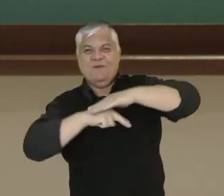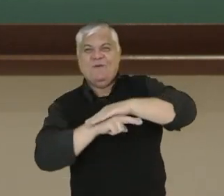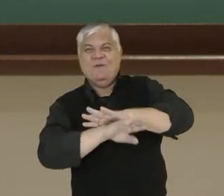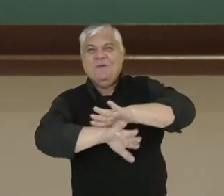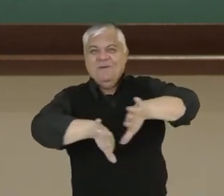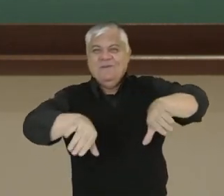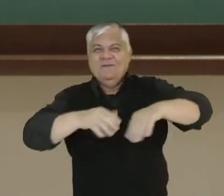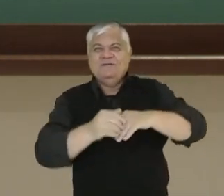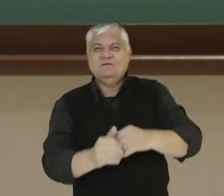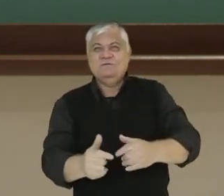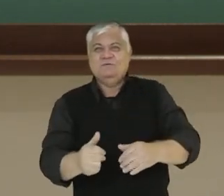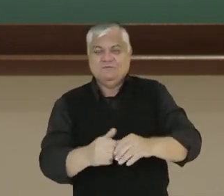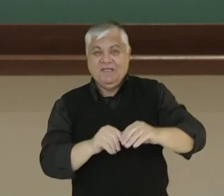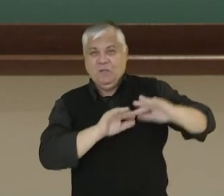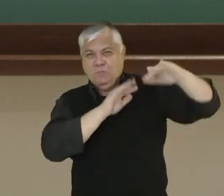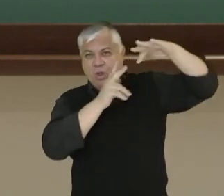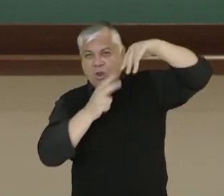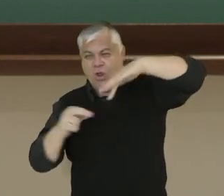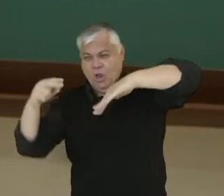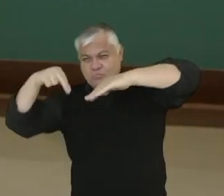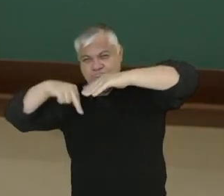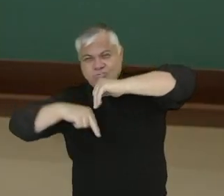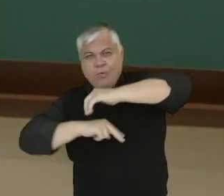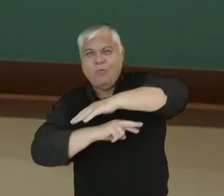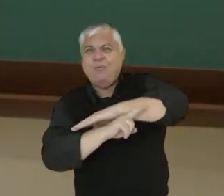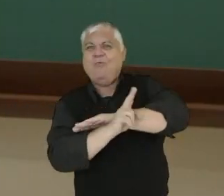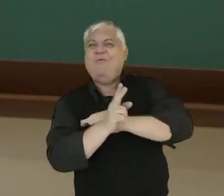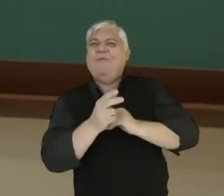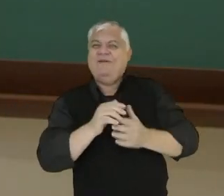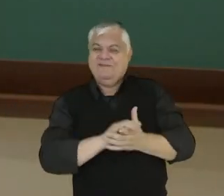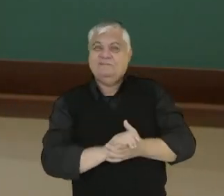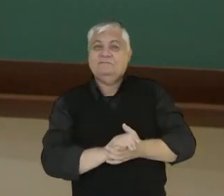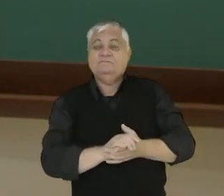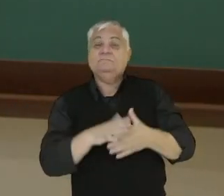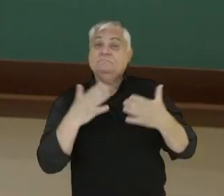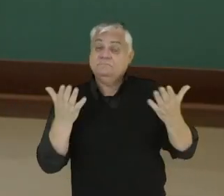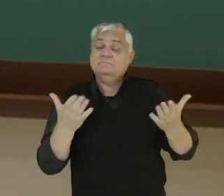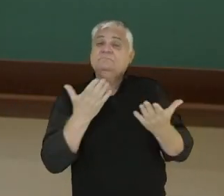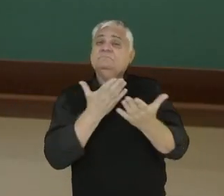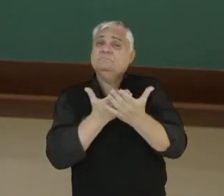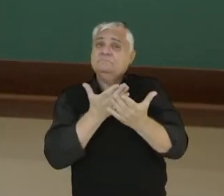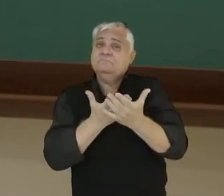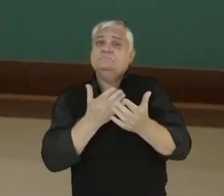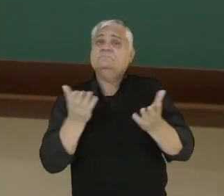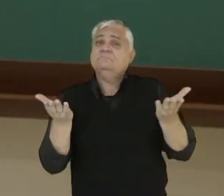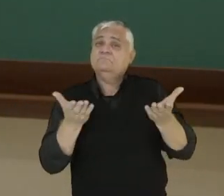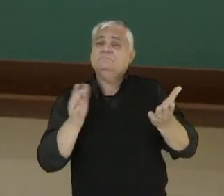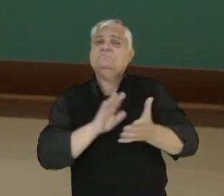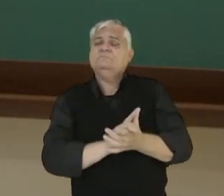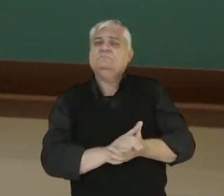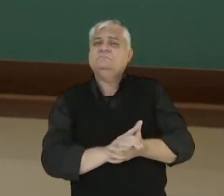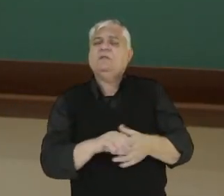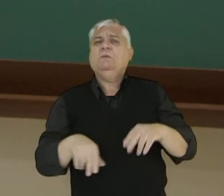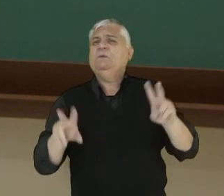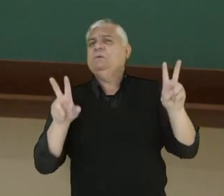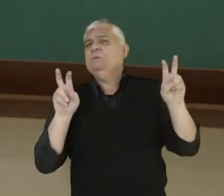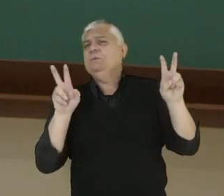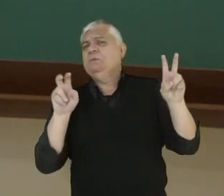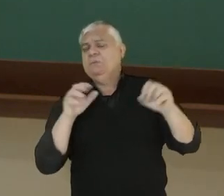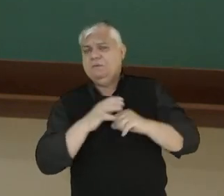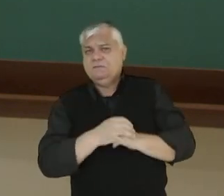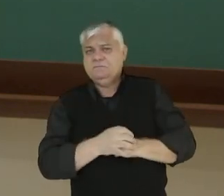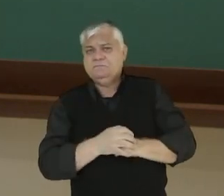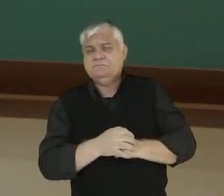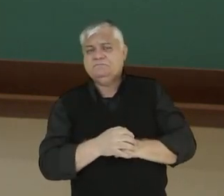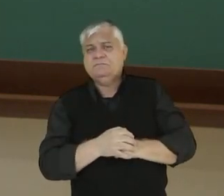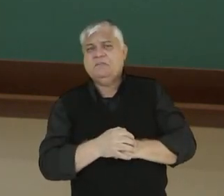Você tem pouca alteração na pressão. Então, essa foi a nossa aula, pessoal. O que nós falamos? O que